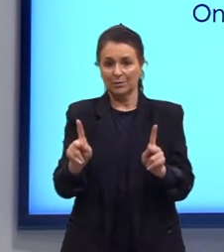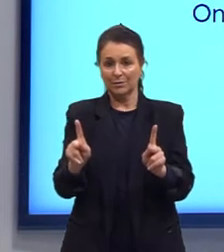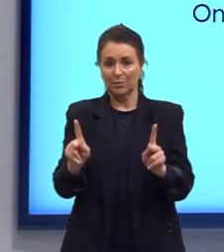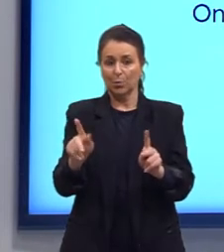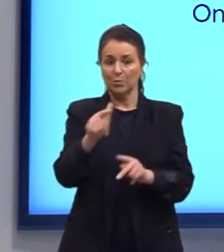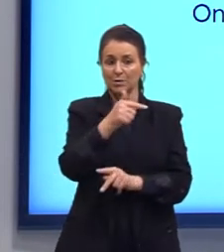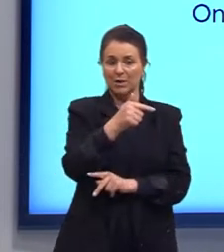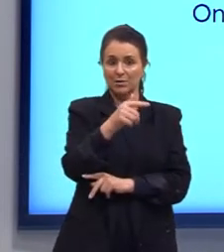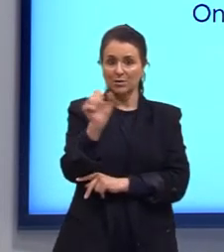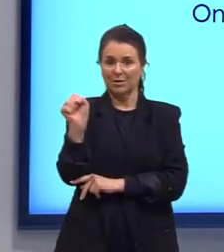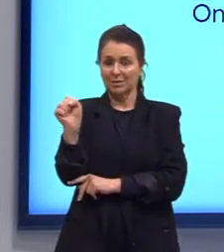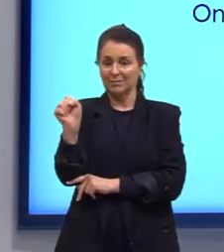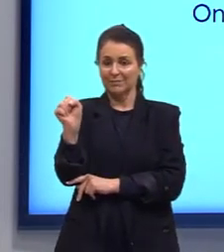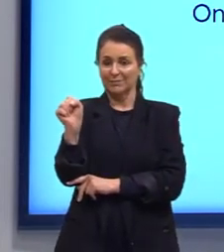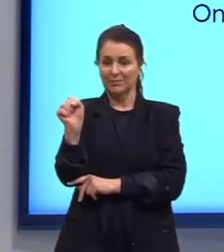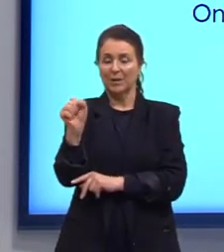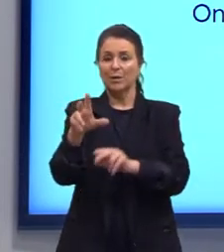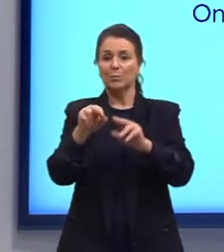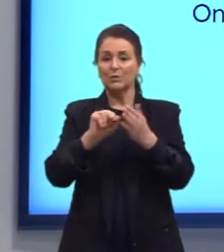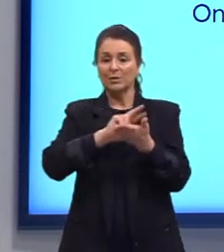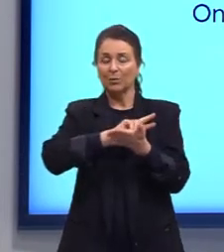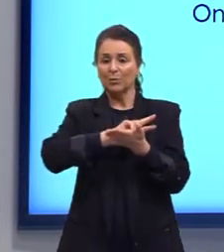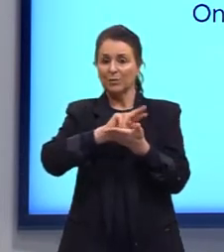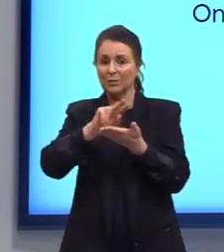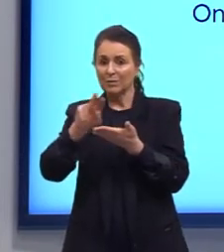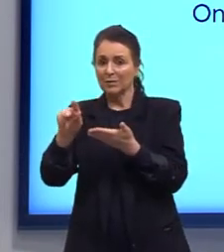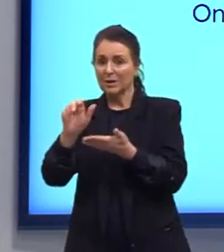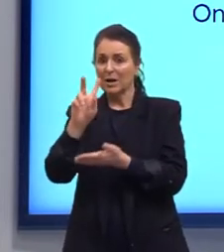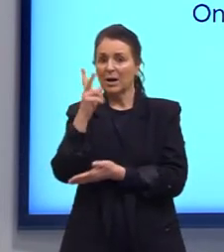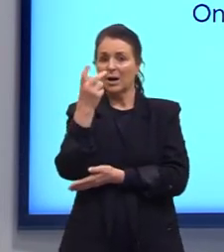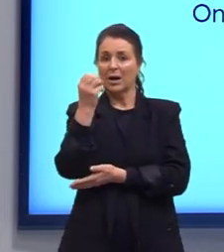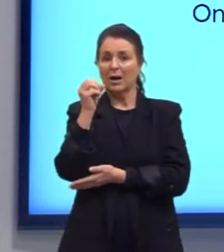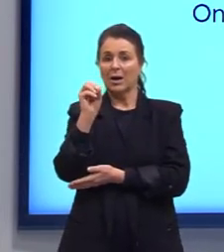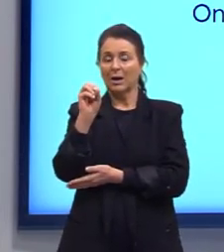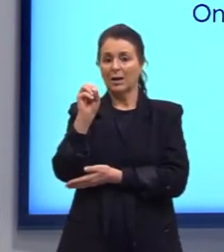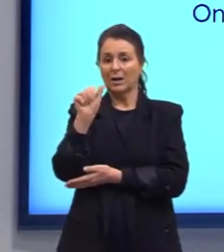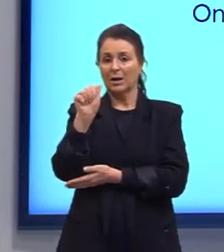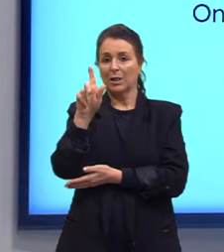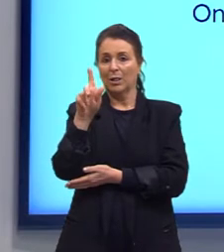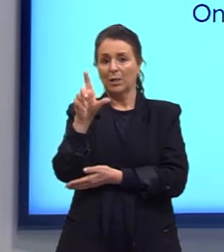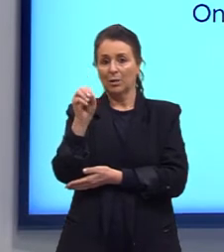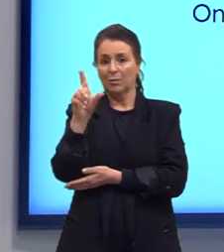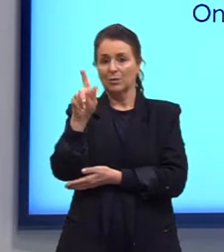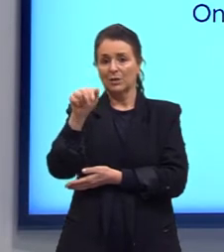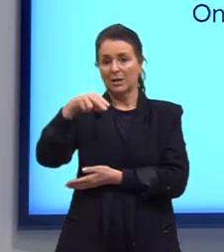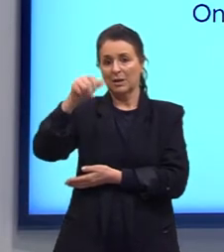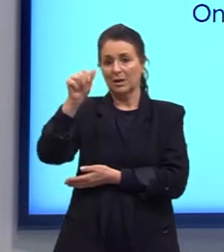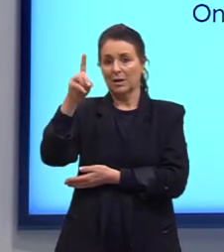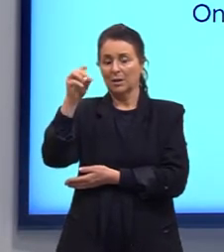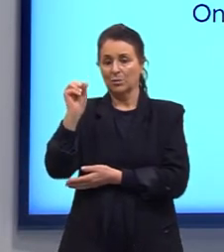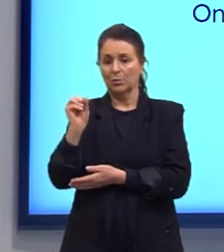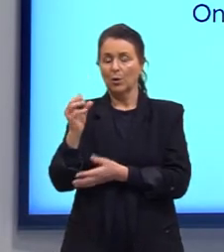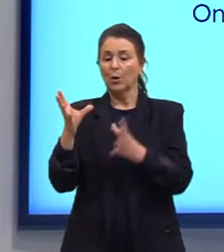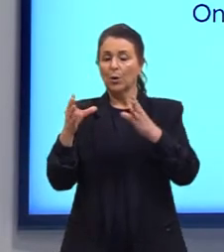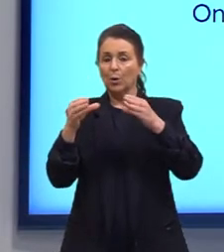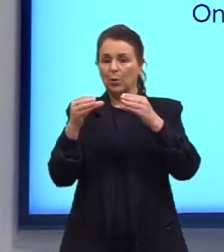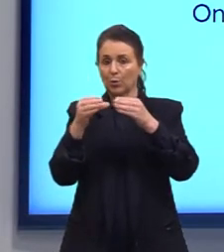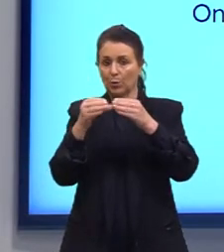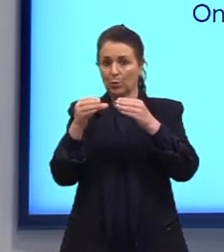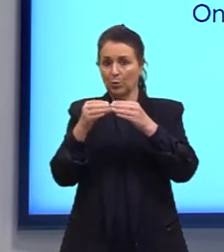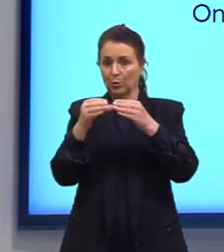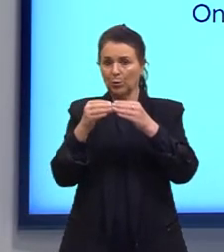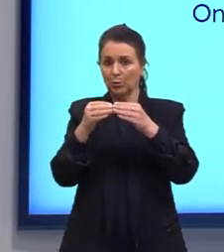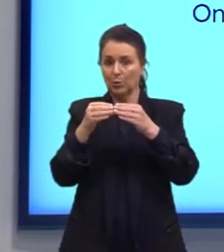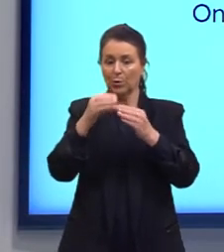recebem o nome de derivados de alojados orgânicos o grupo funcional dessa função é o se ele